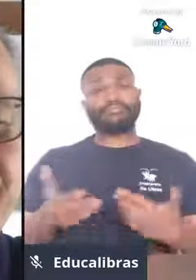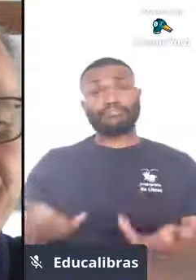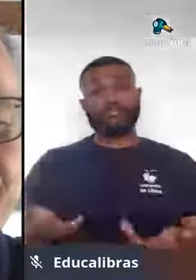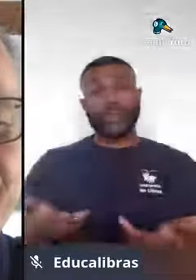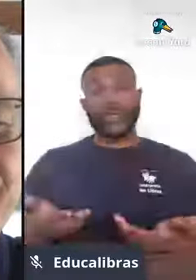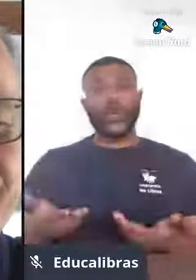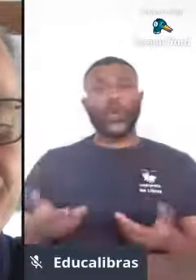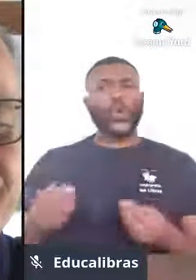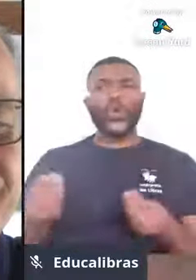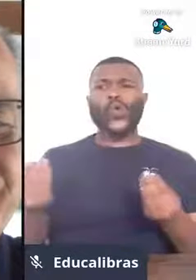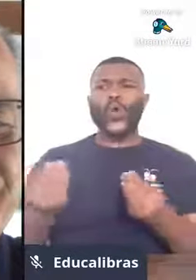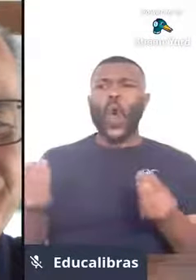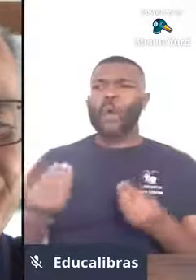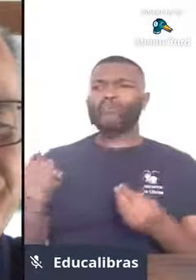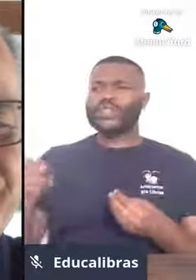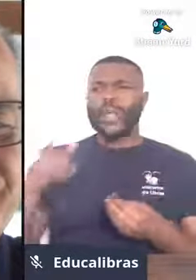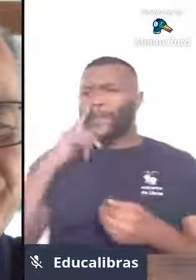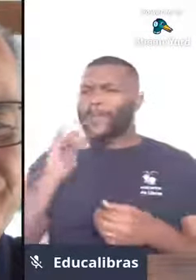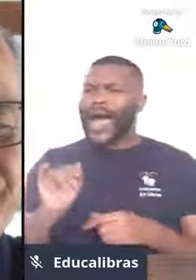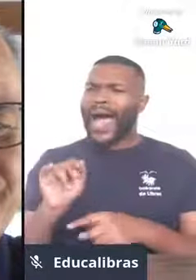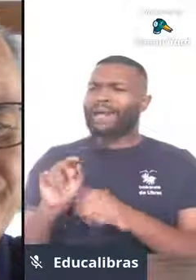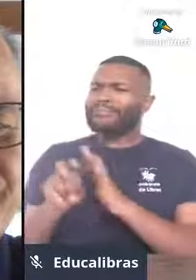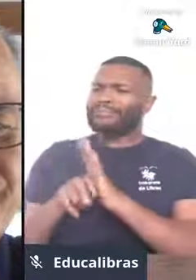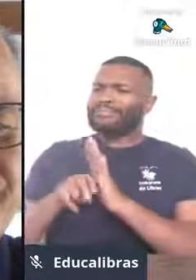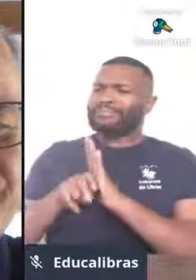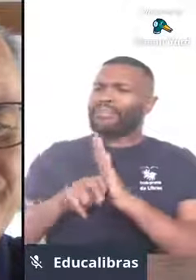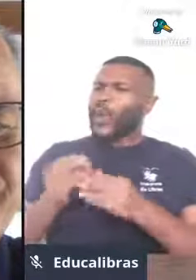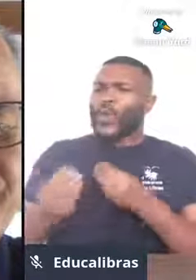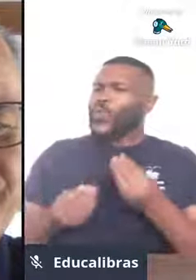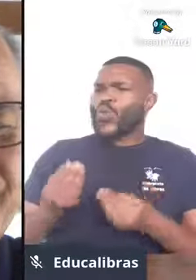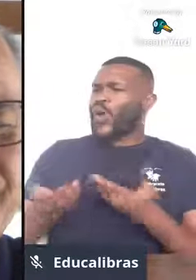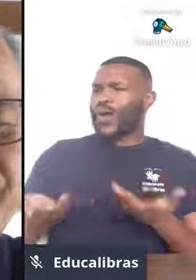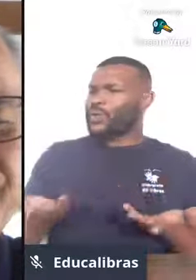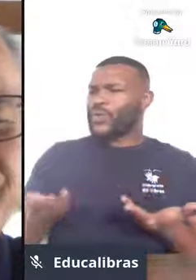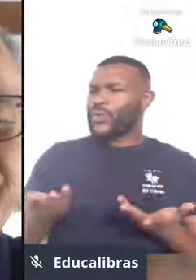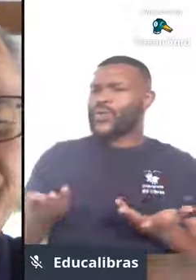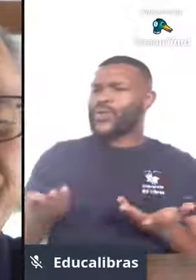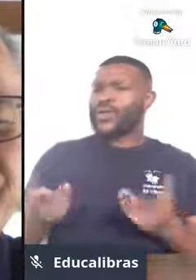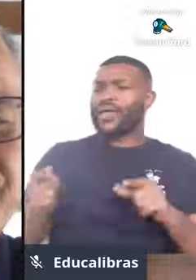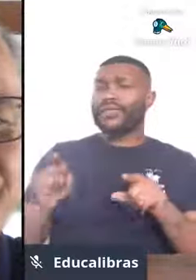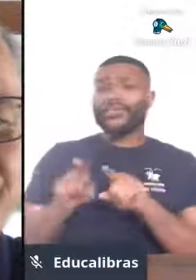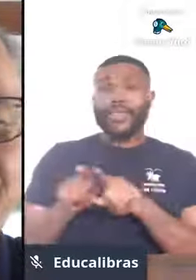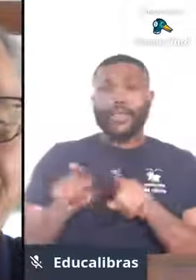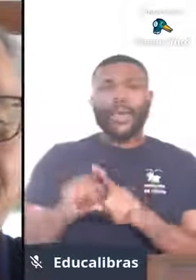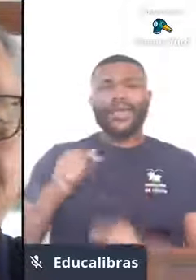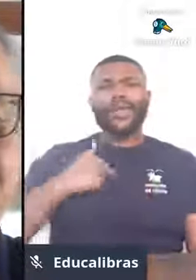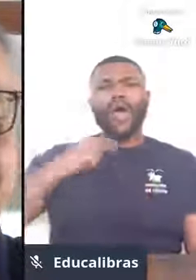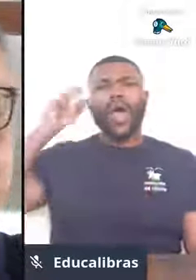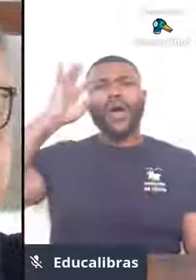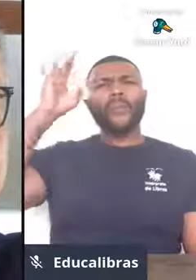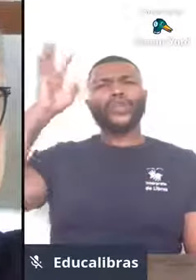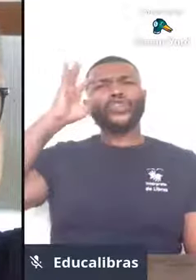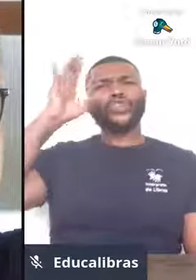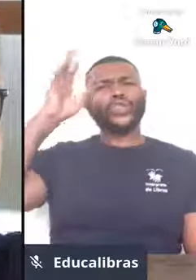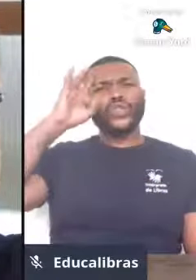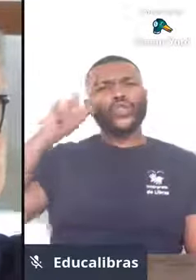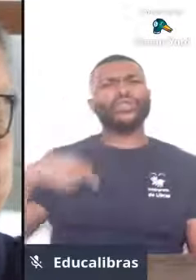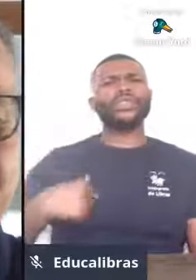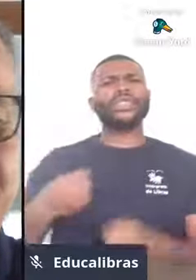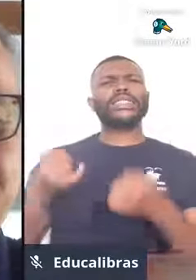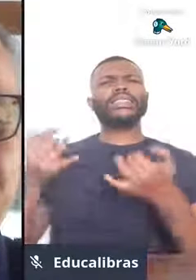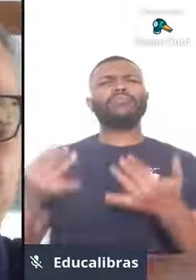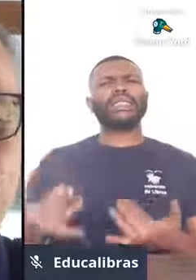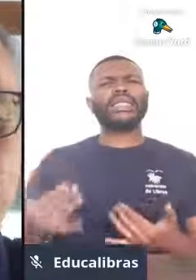é ser pai cadeirante? Como é que foi isso? Né? E imagino, conta aí a sua receita de